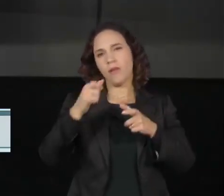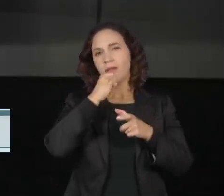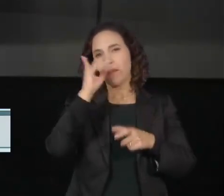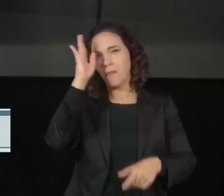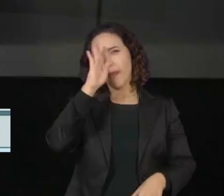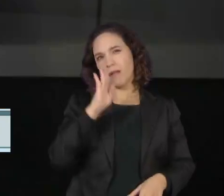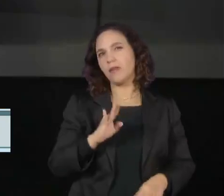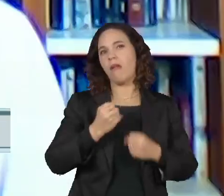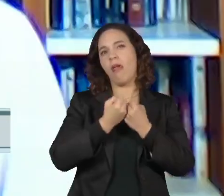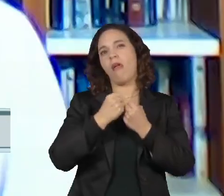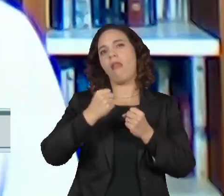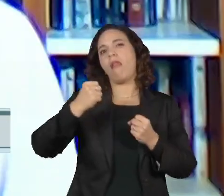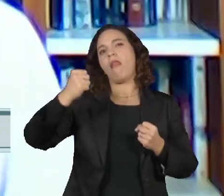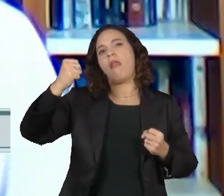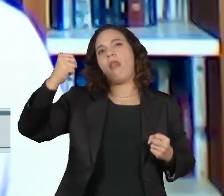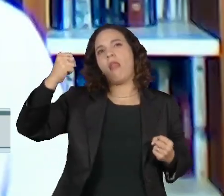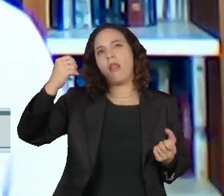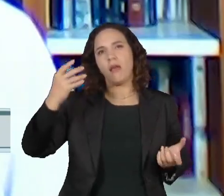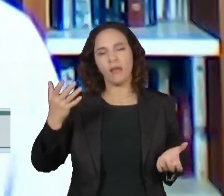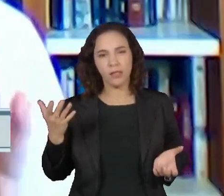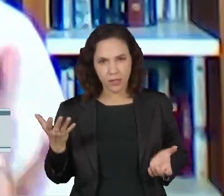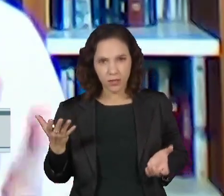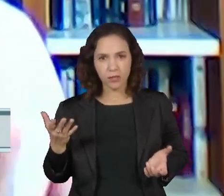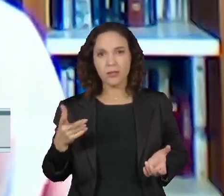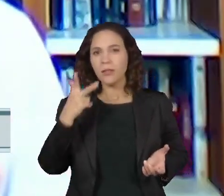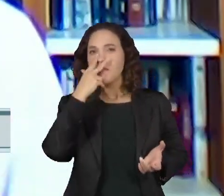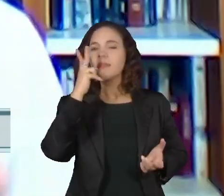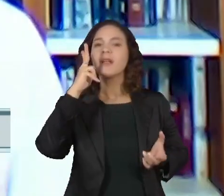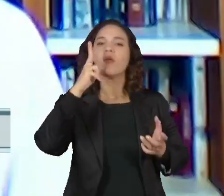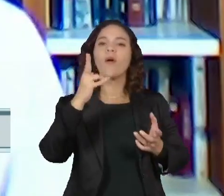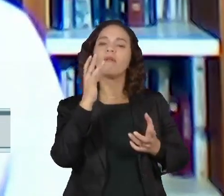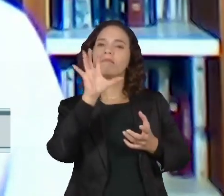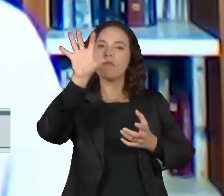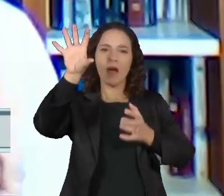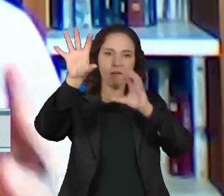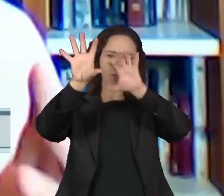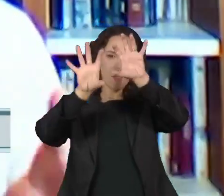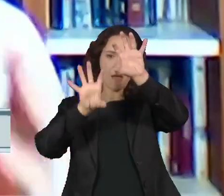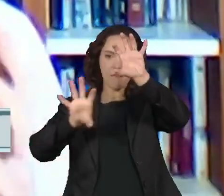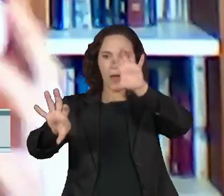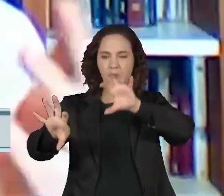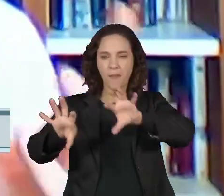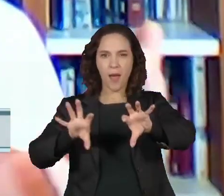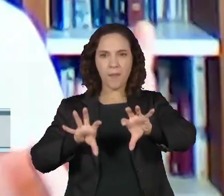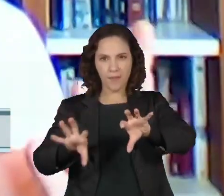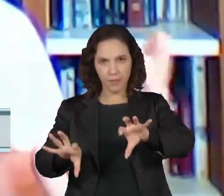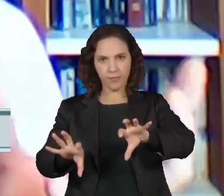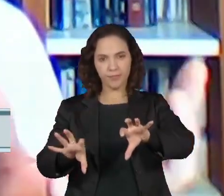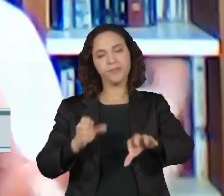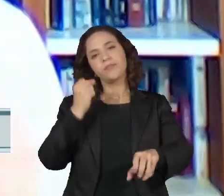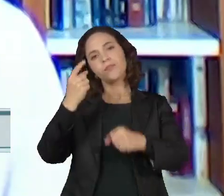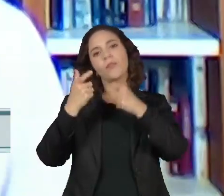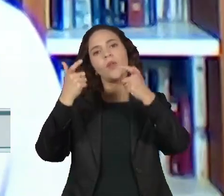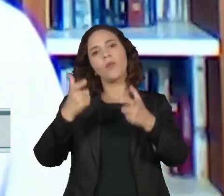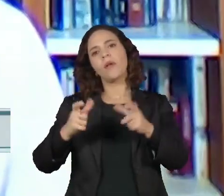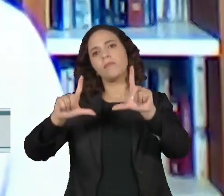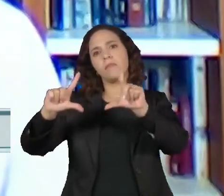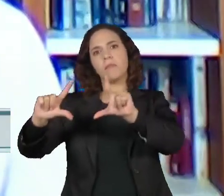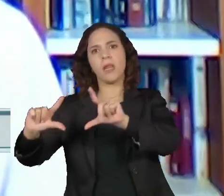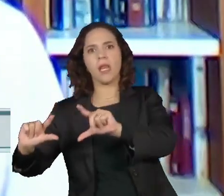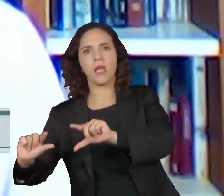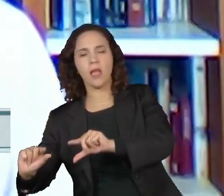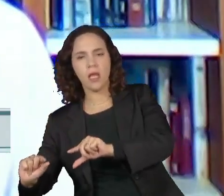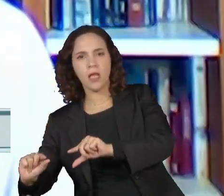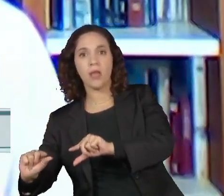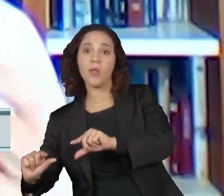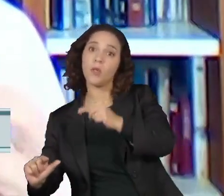Brasil ele é uma colcha de retalhos, então tem algumas áreas que tem uma diminuição muito grande da cobertura